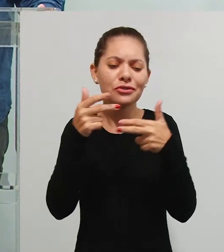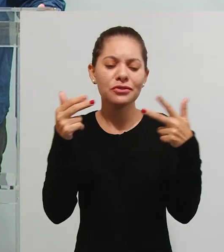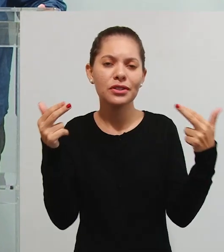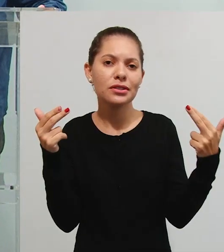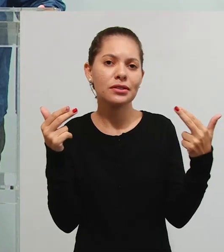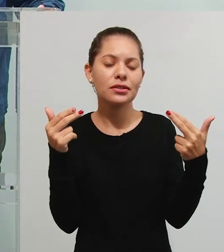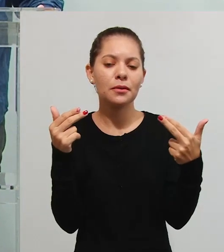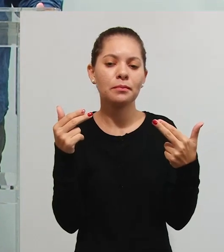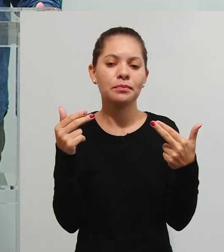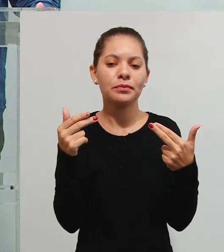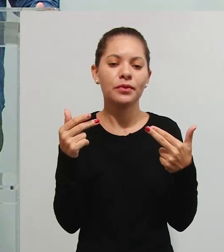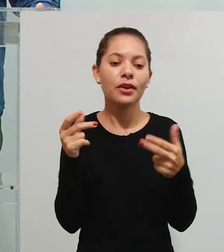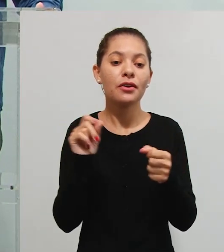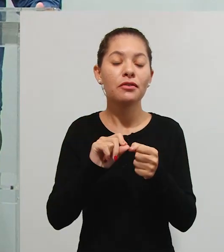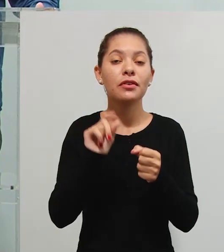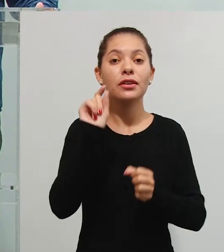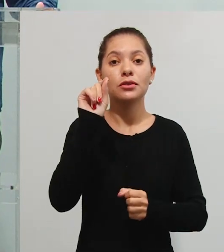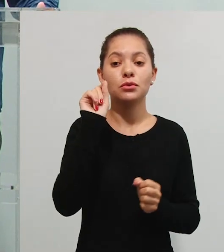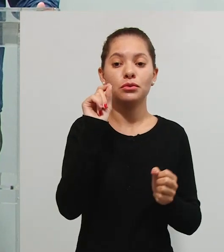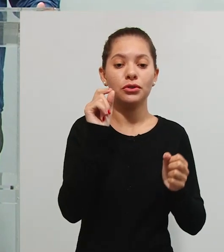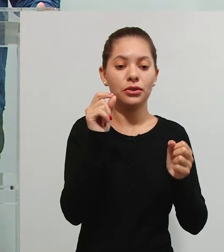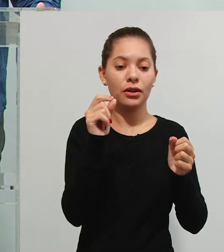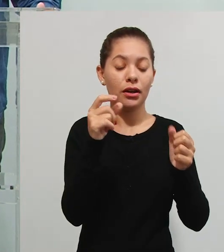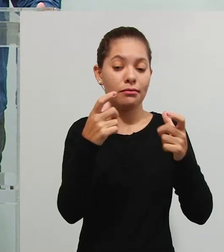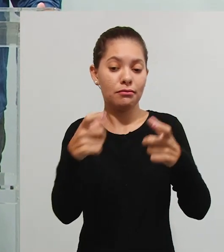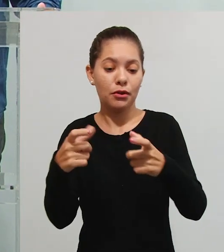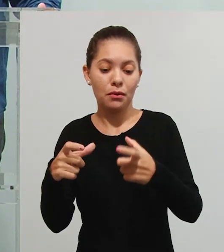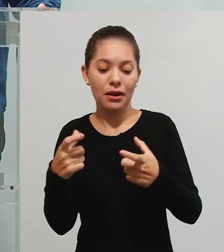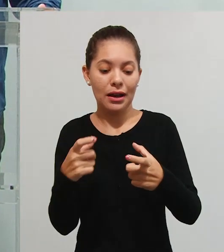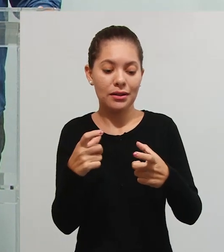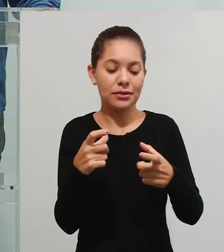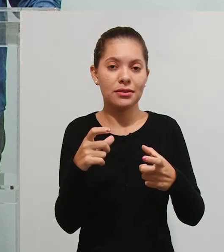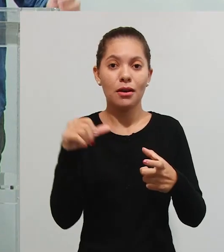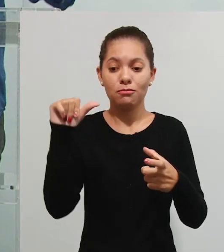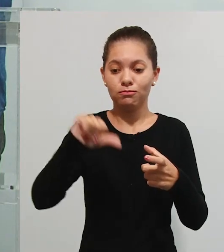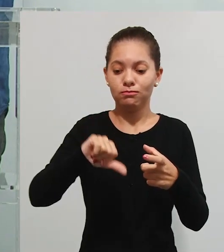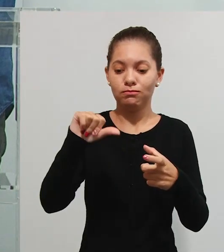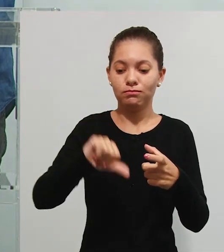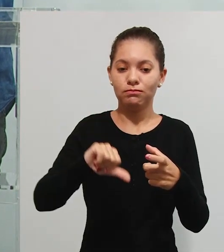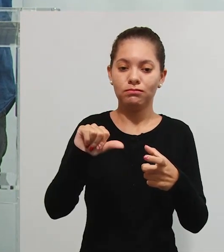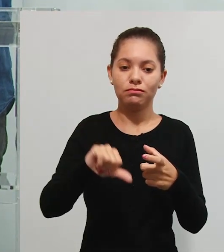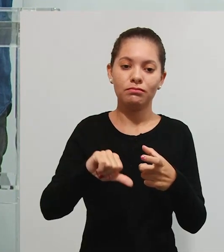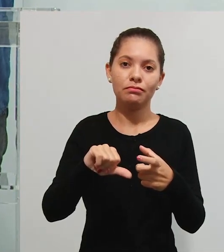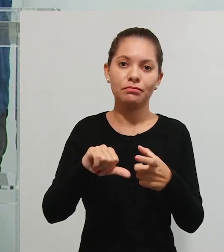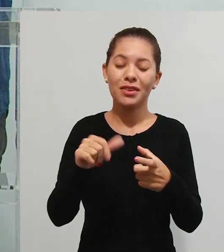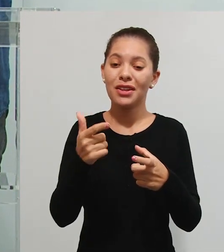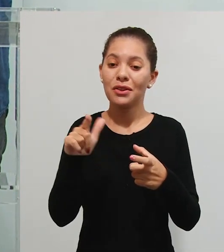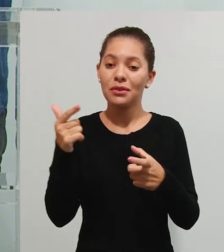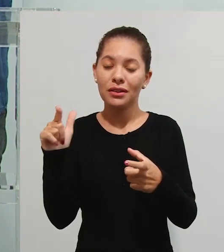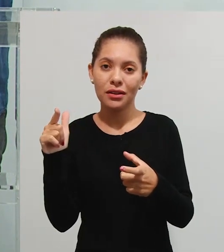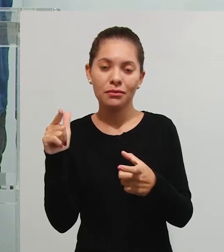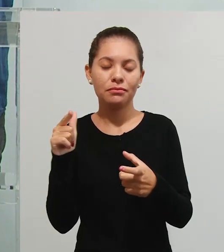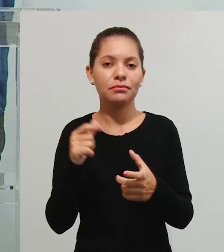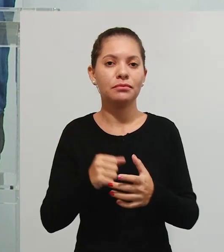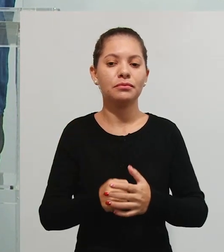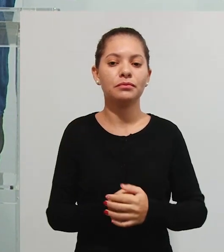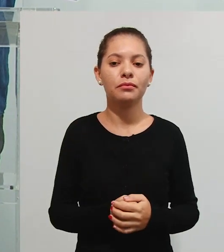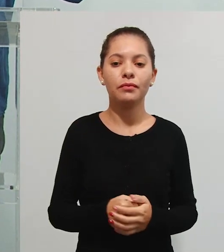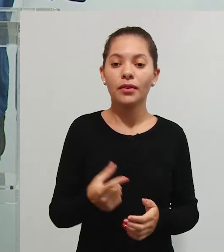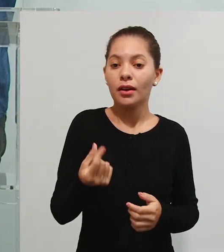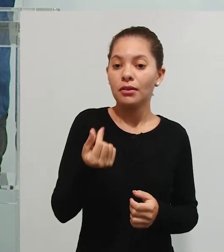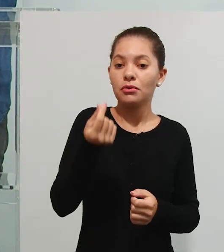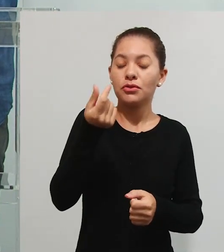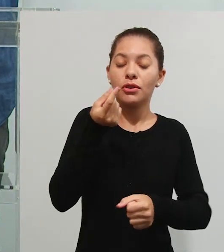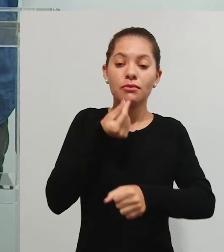judô, de boxe, né? Que são realizados em comunidades carentes, onde o dinheiro ali é investido para fazer